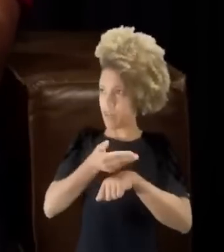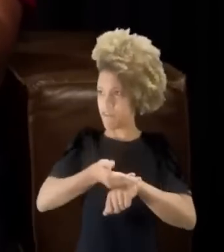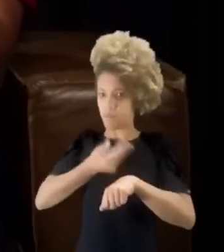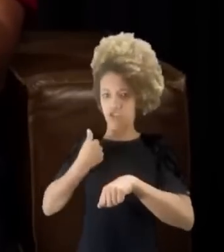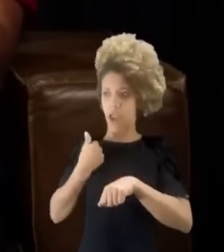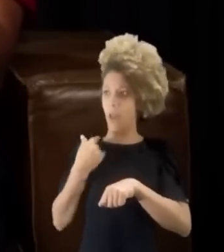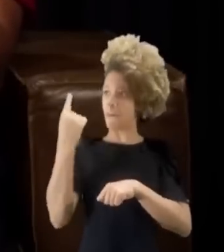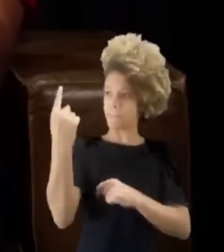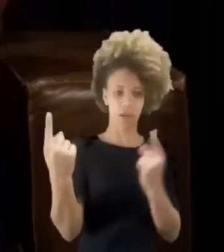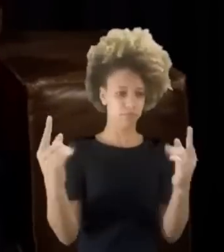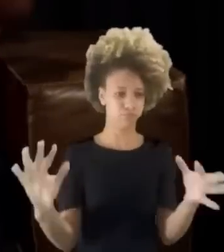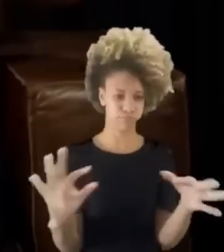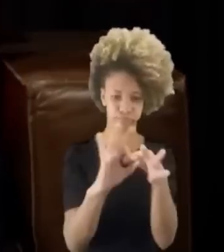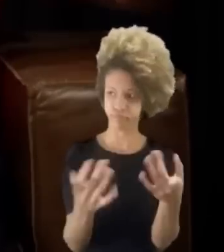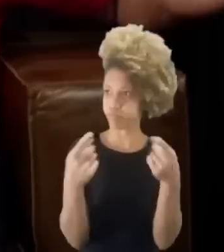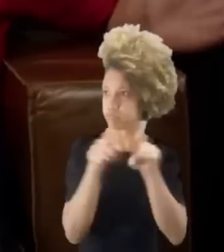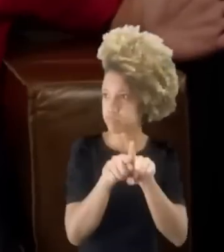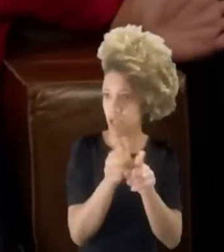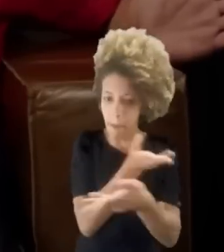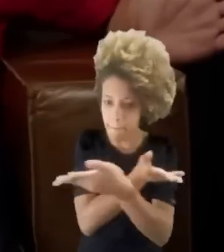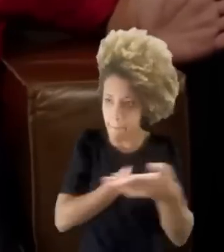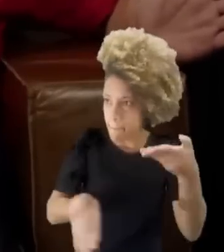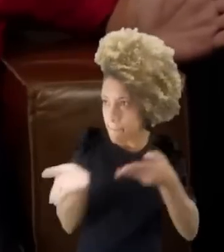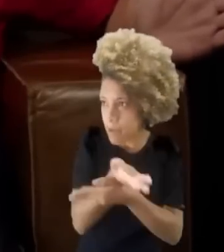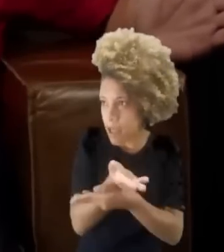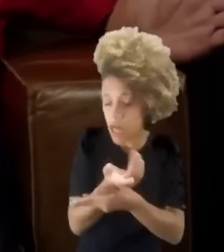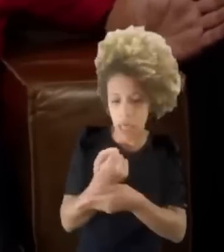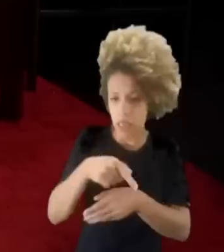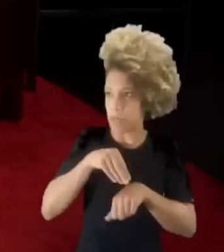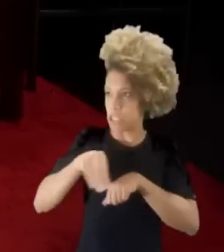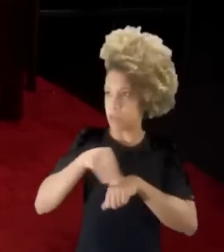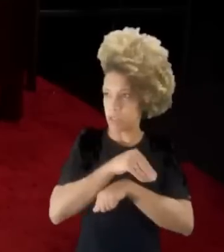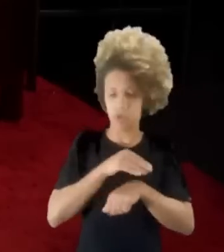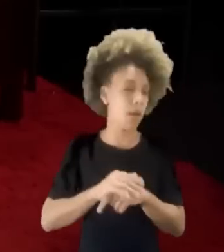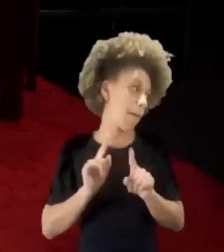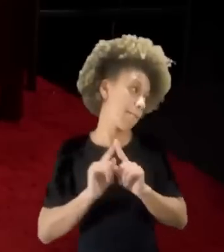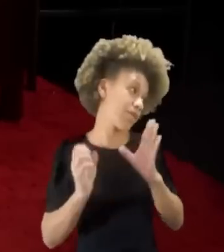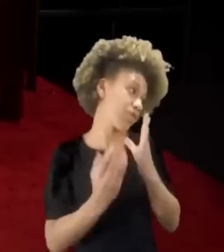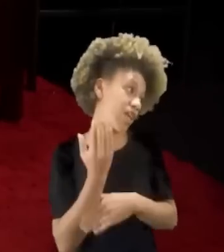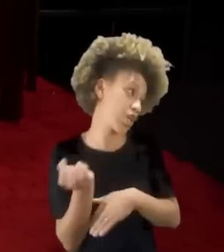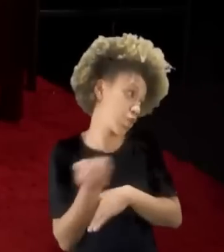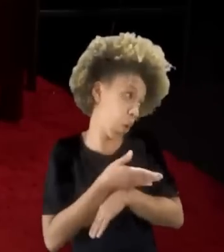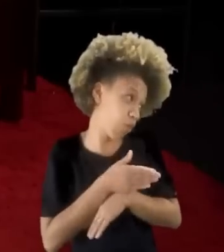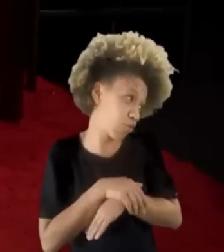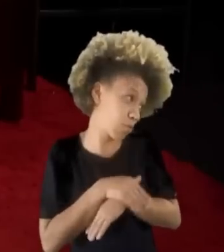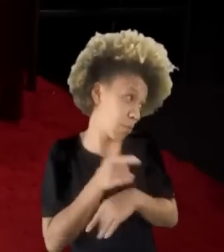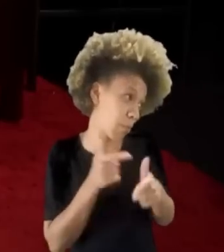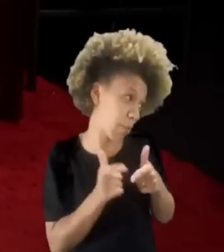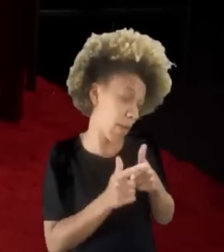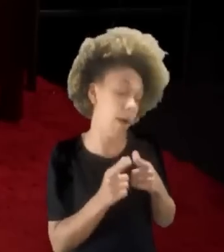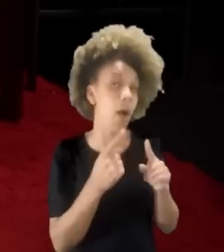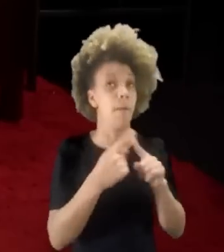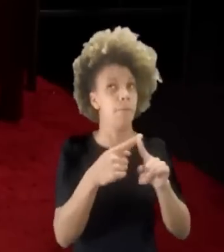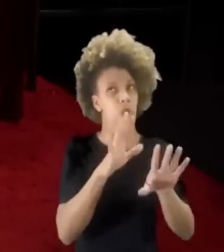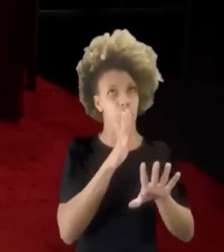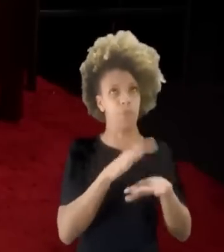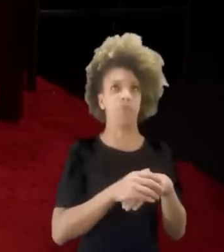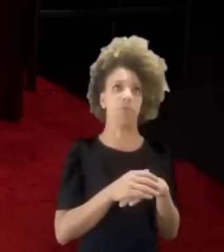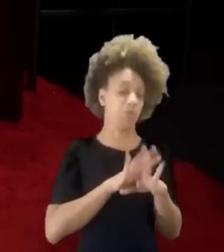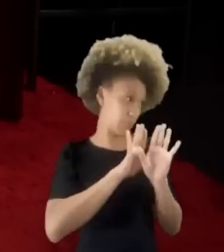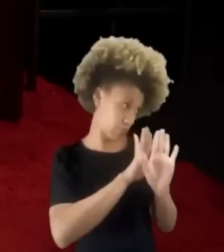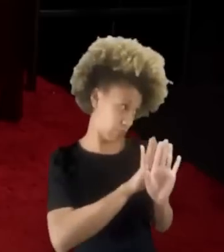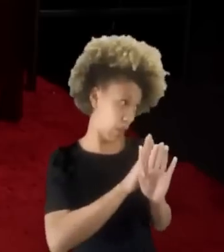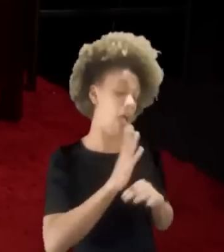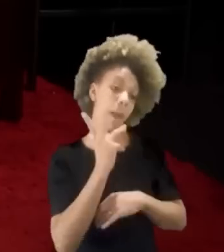seja agradável e para quem tá na outra ponta não seja explorado fazendo criar ali um novo um novo problema que assim é bonito